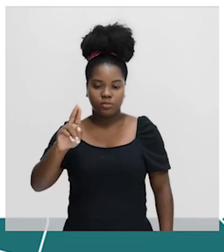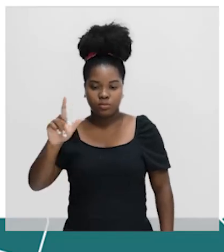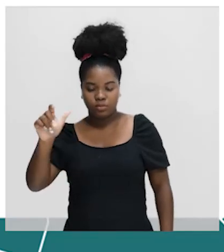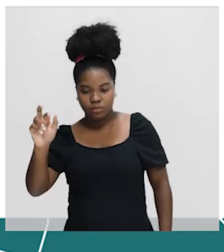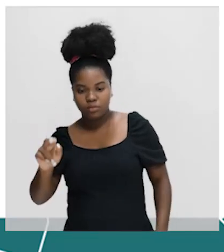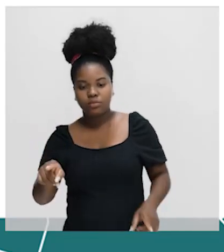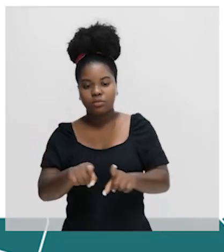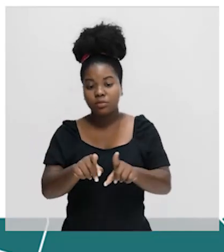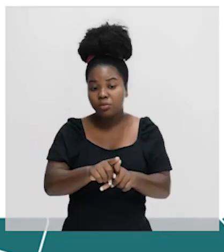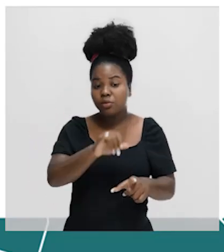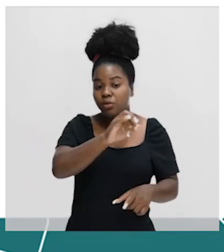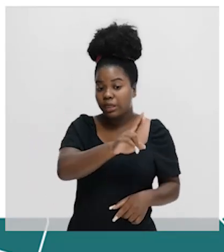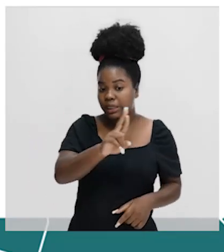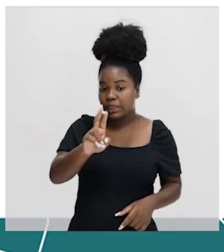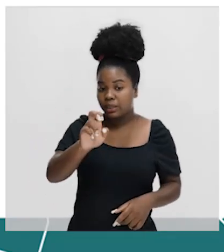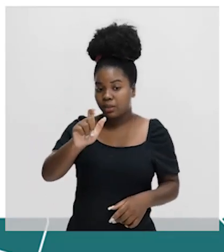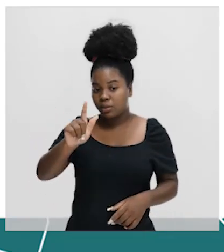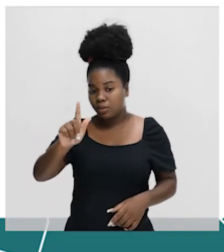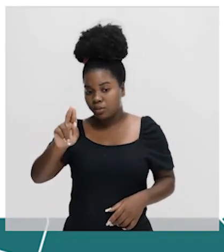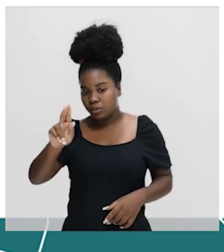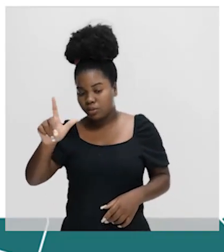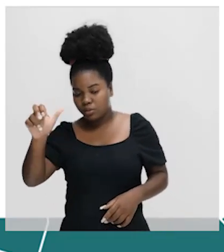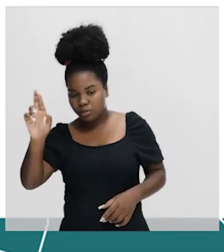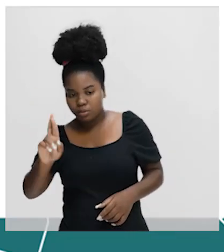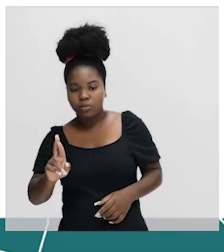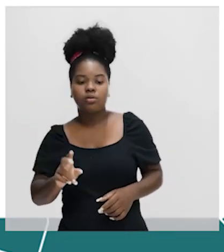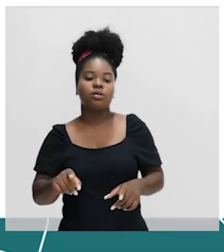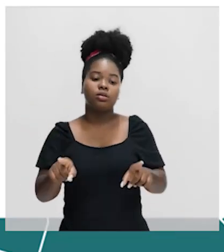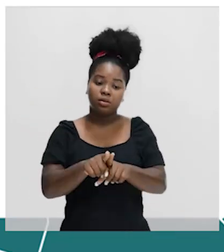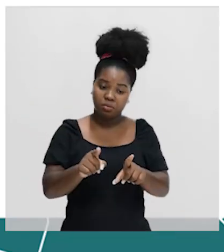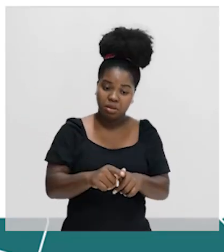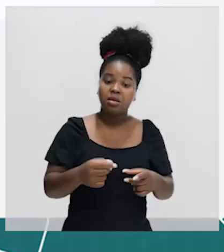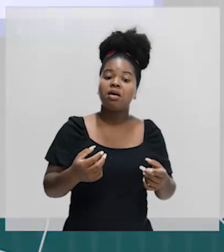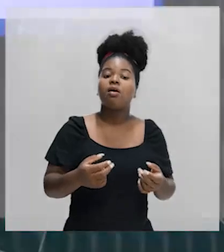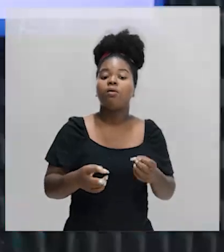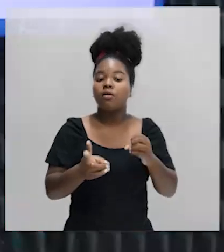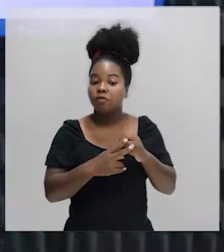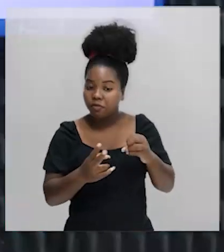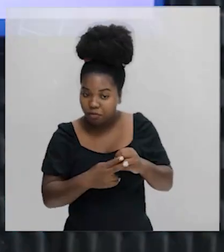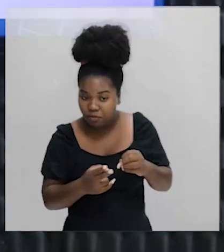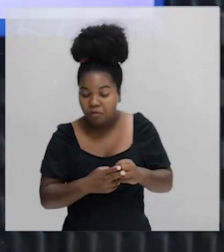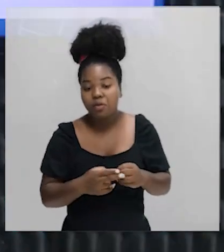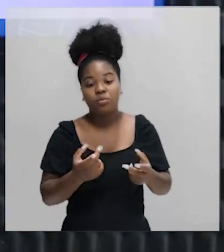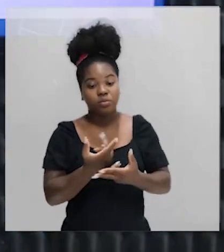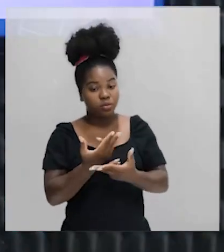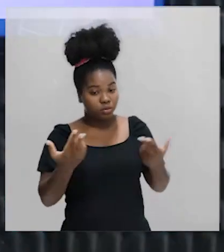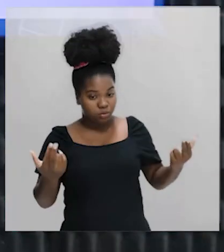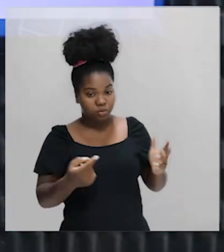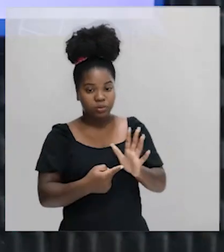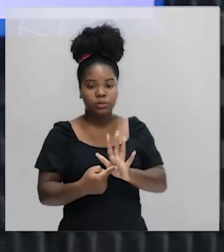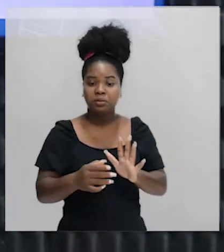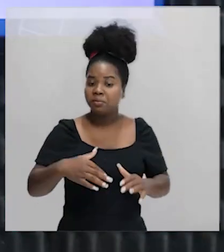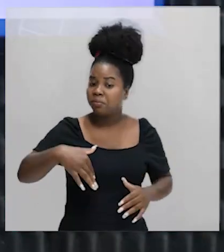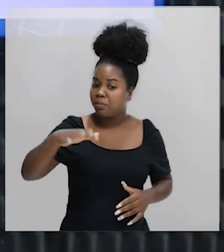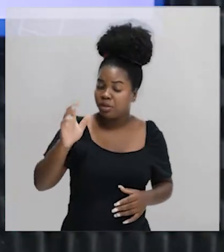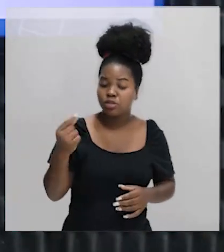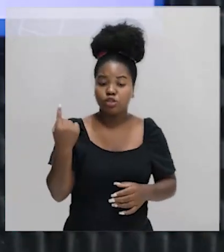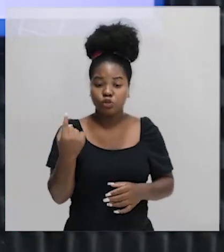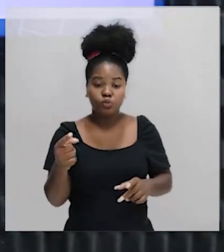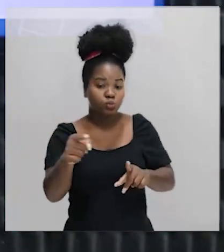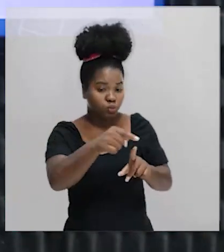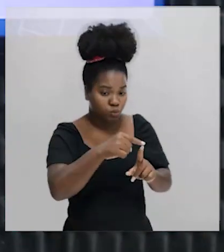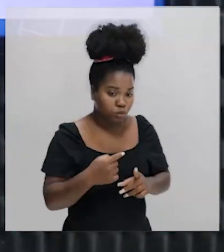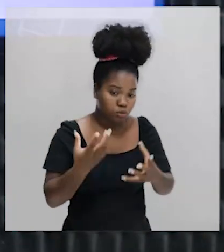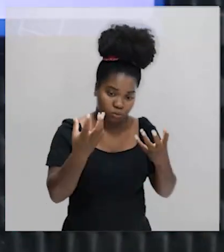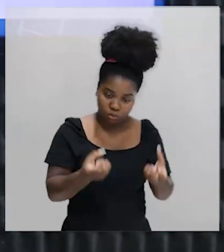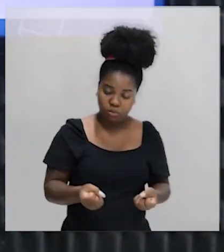irregular. São assim chamados de verbos abundantes, pelo fato de apresentar mais de uma forma aceitável. Então, eu